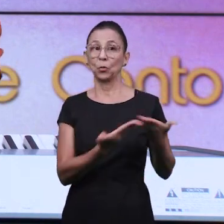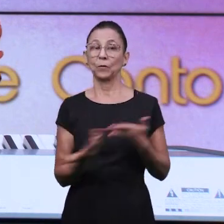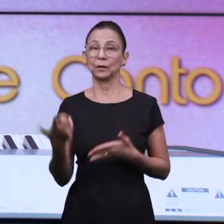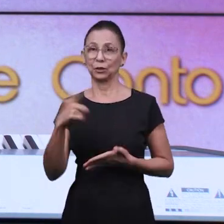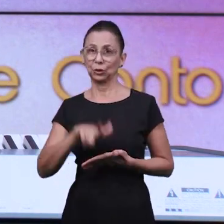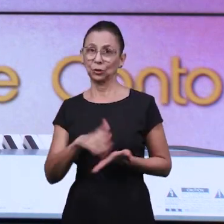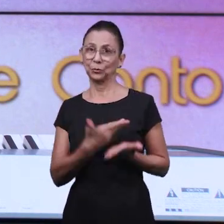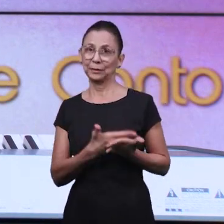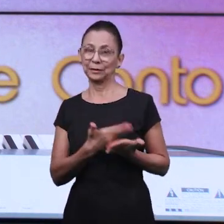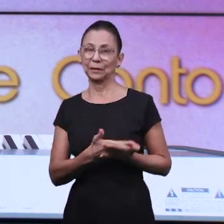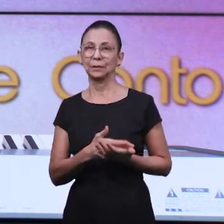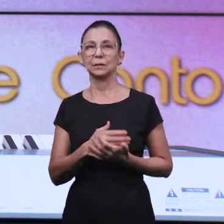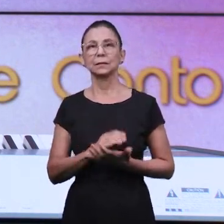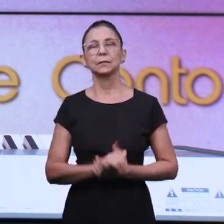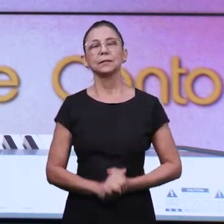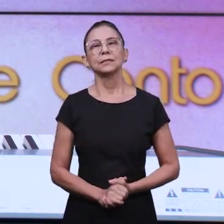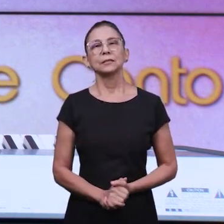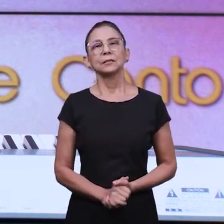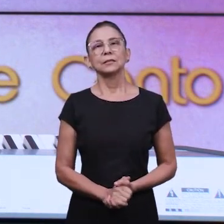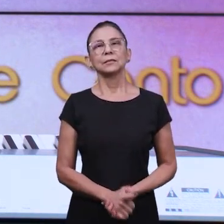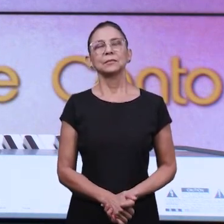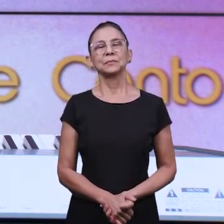vezes aqui nas nossas aulas.